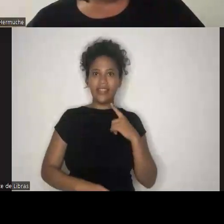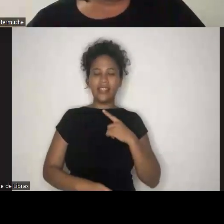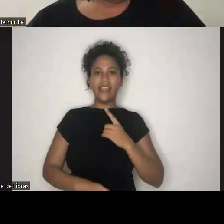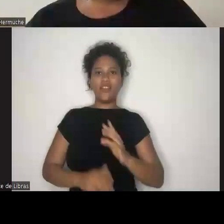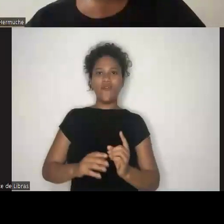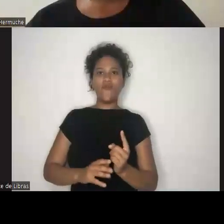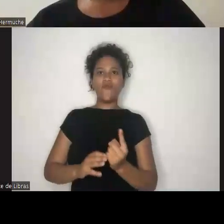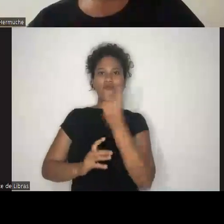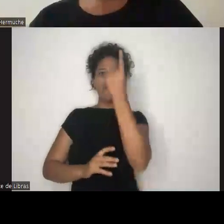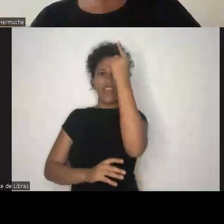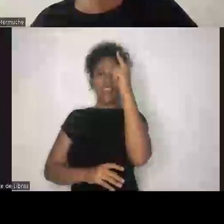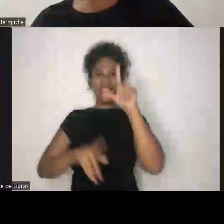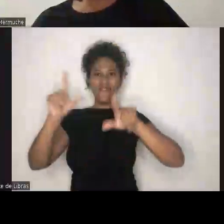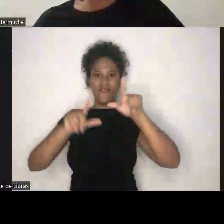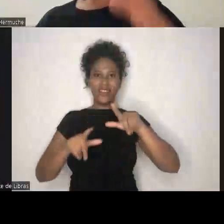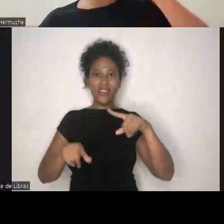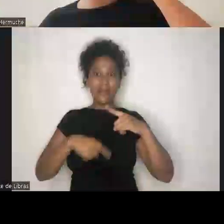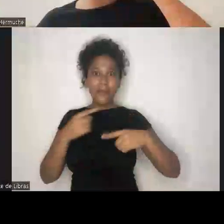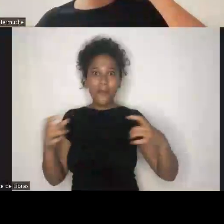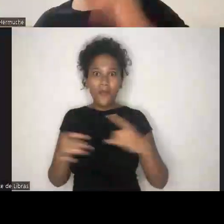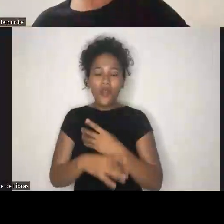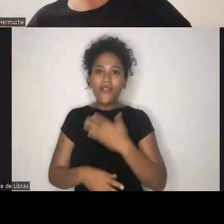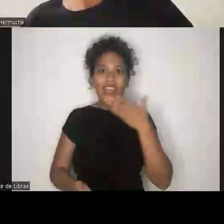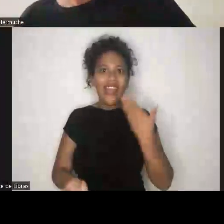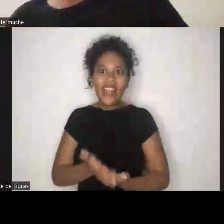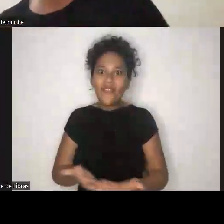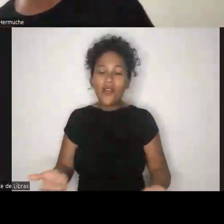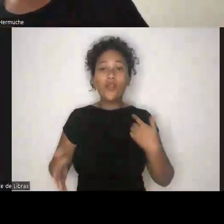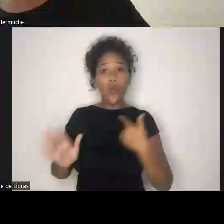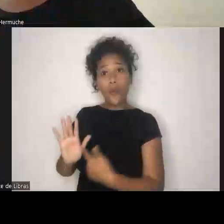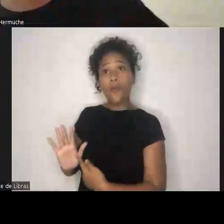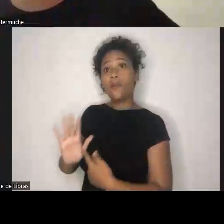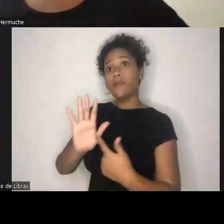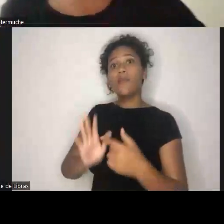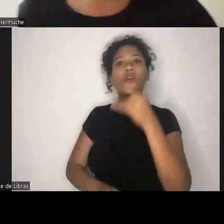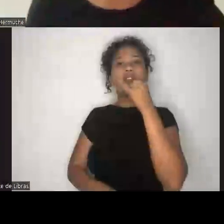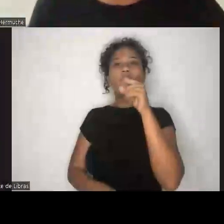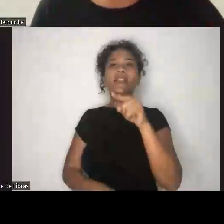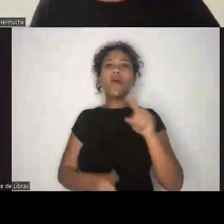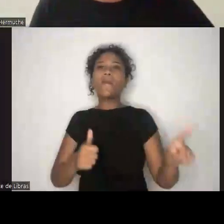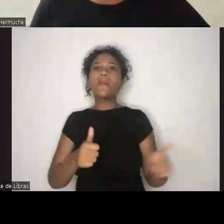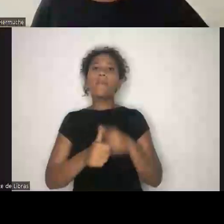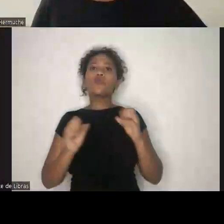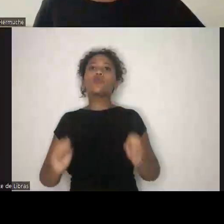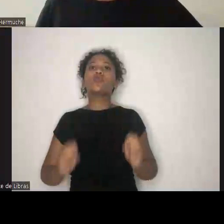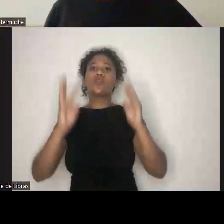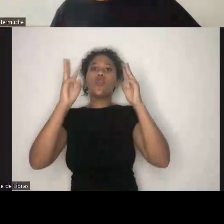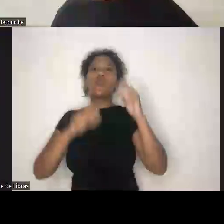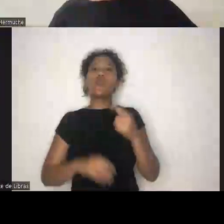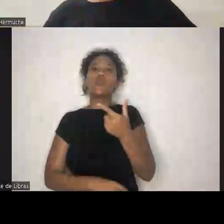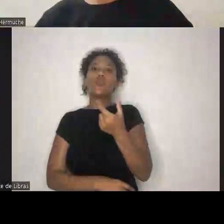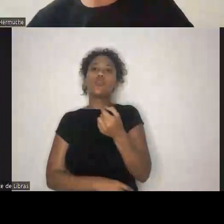Foi incrível então eu tô mostrando para vocês que por exemplo Esse foi o primeiro grande show que eu fiz em 2001